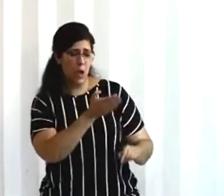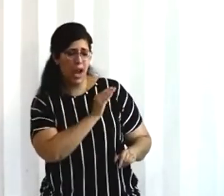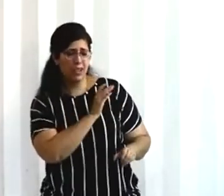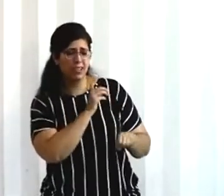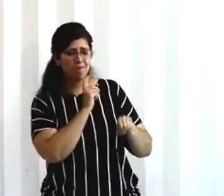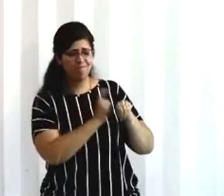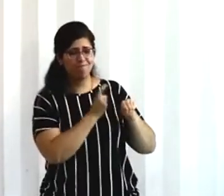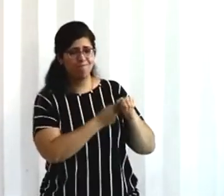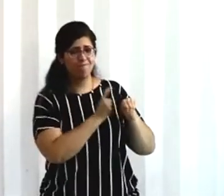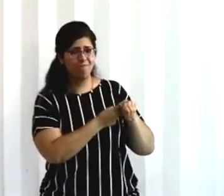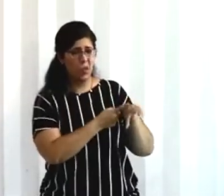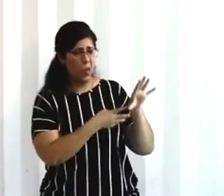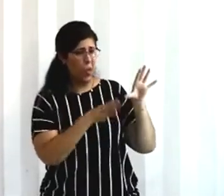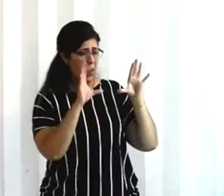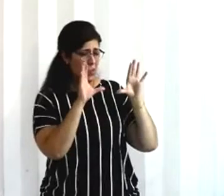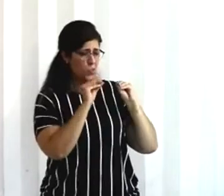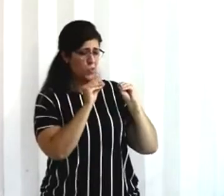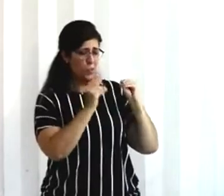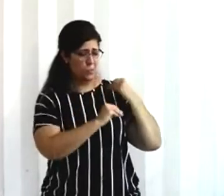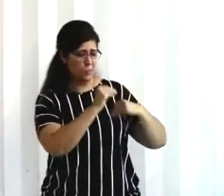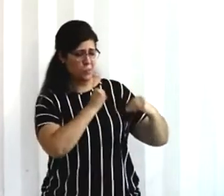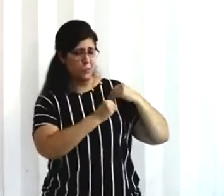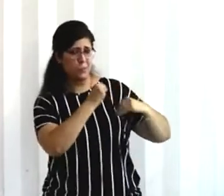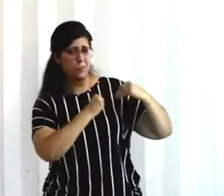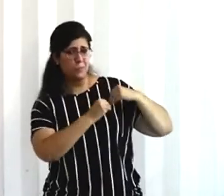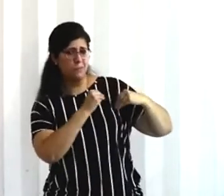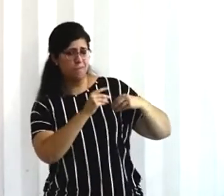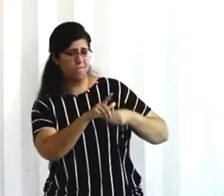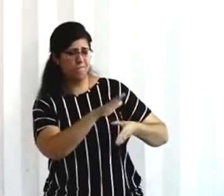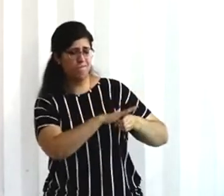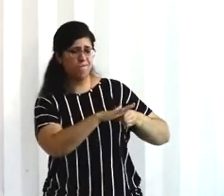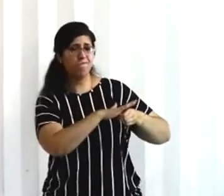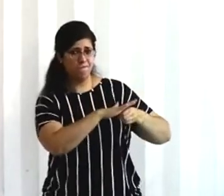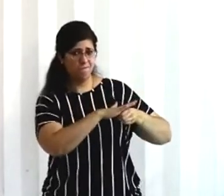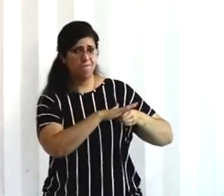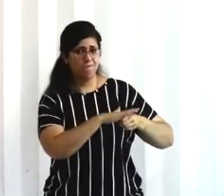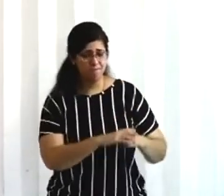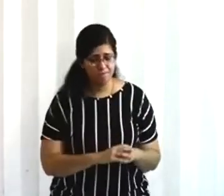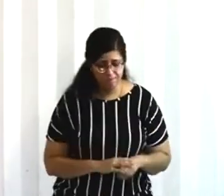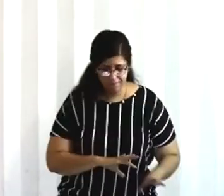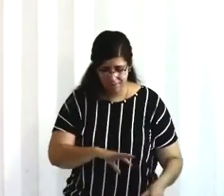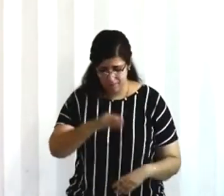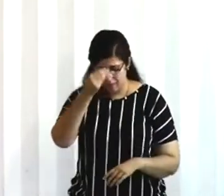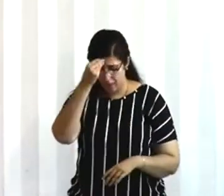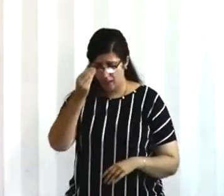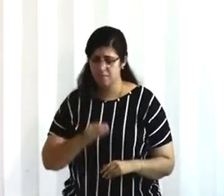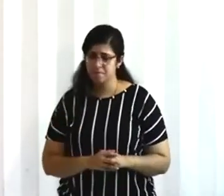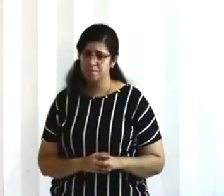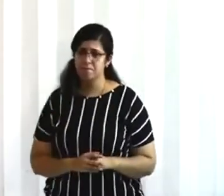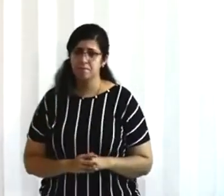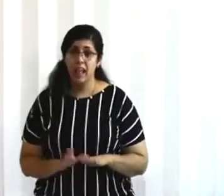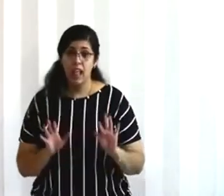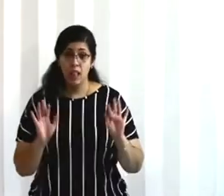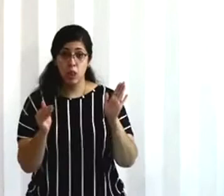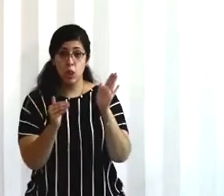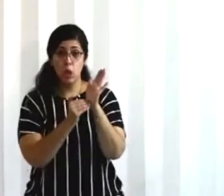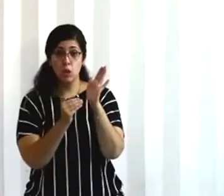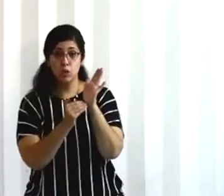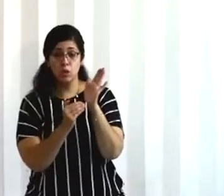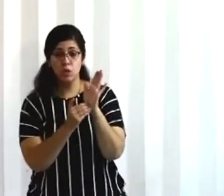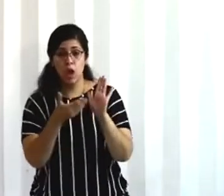havia trevas. Se nós olharmos o capítulo 8, o seu finalzinho, nos